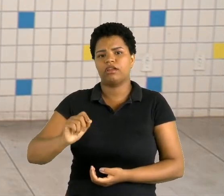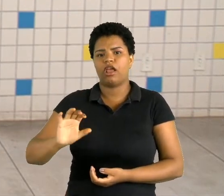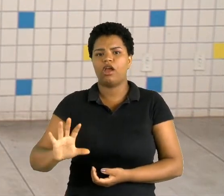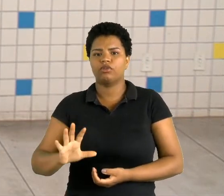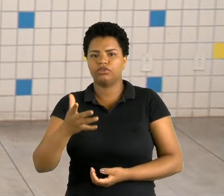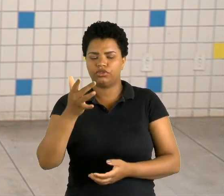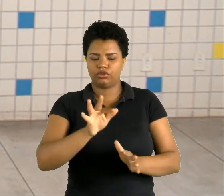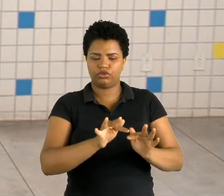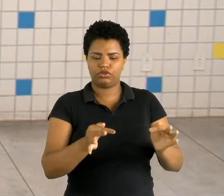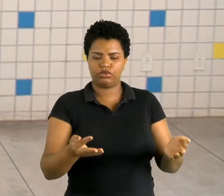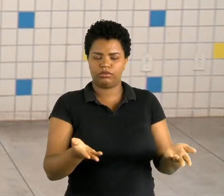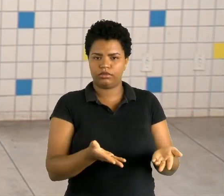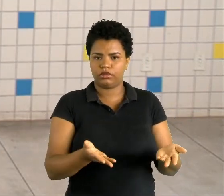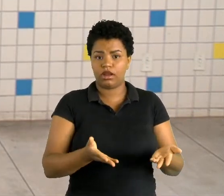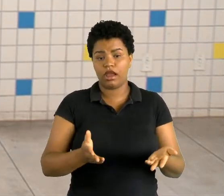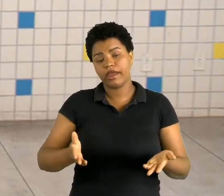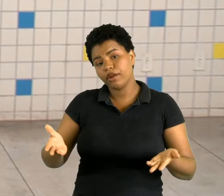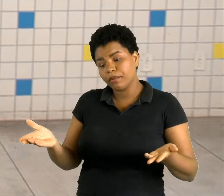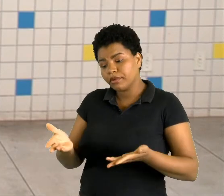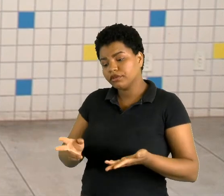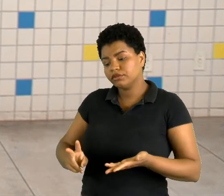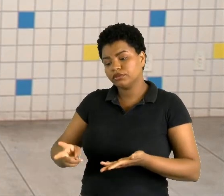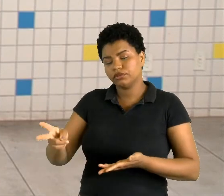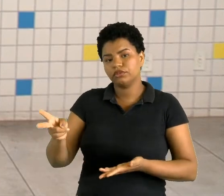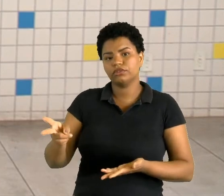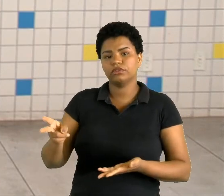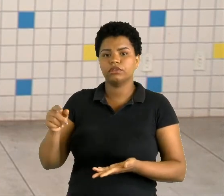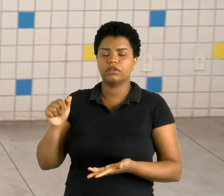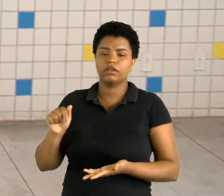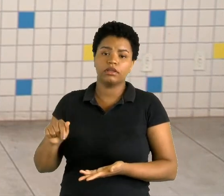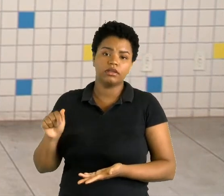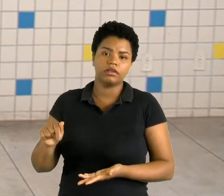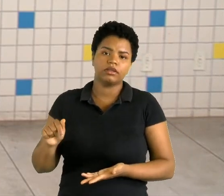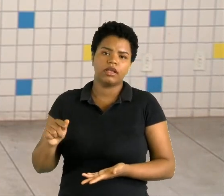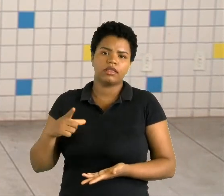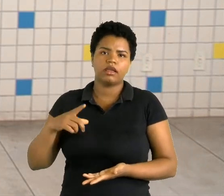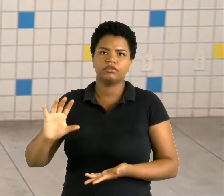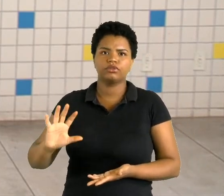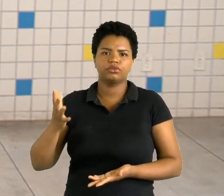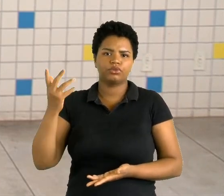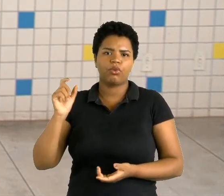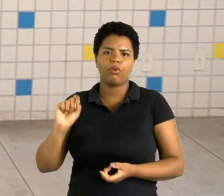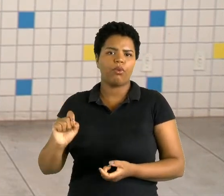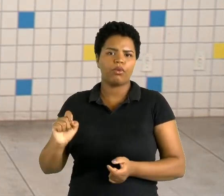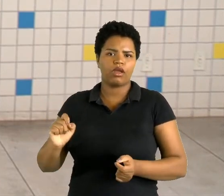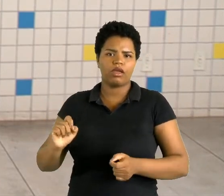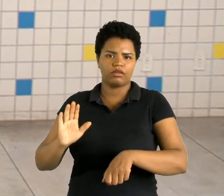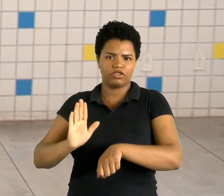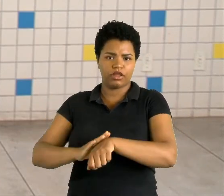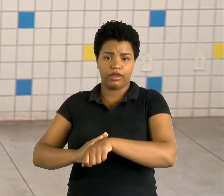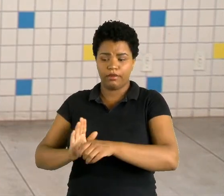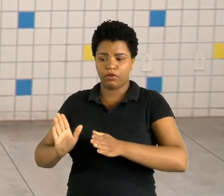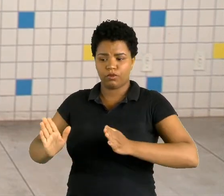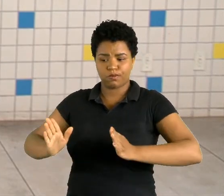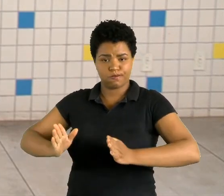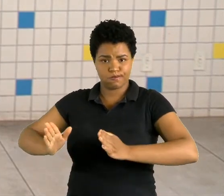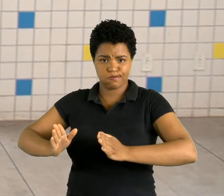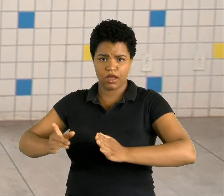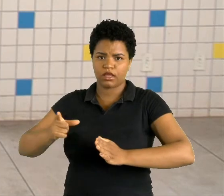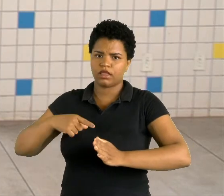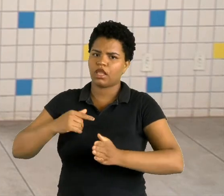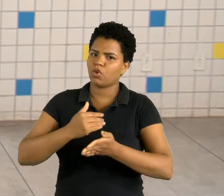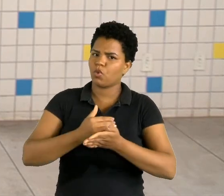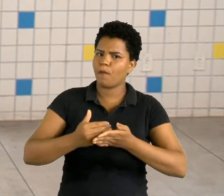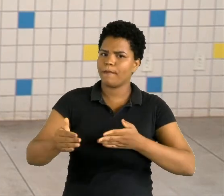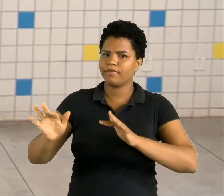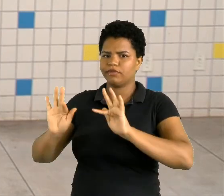present, no present continuous, né? No presente contínuo, eu tenho situações temporárias que têm um início e que